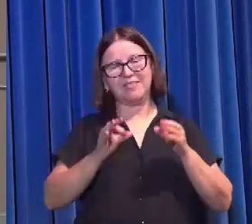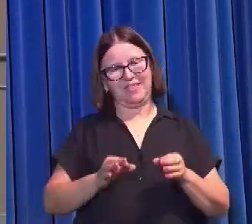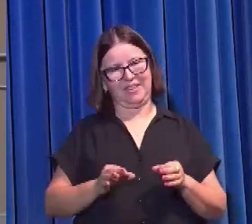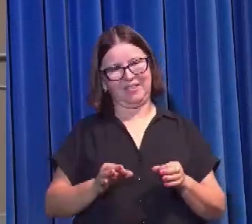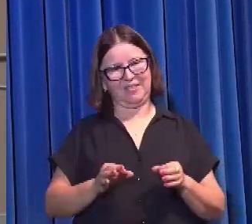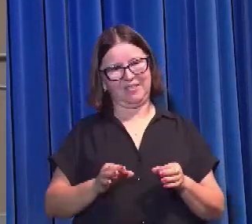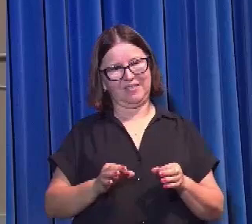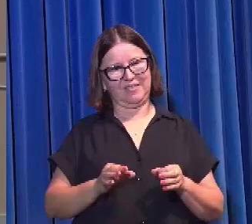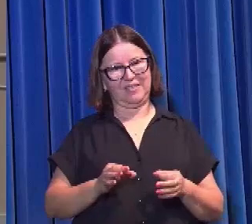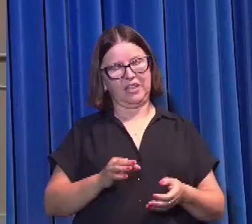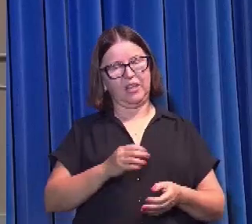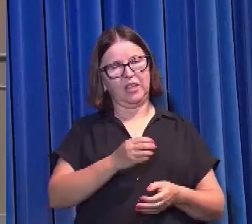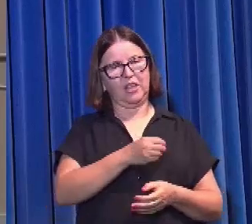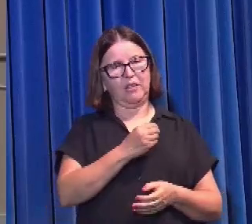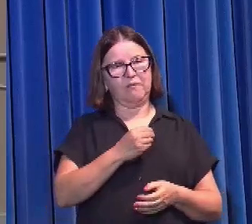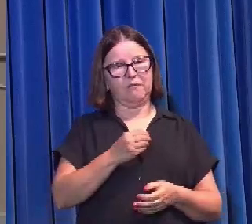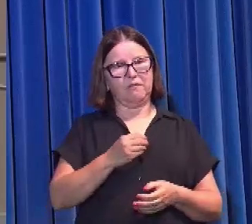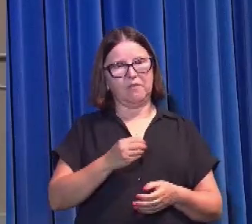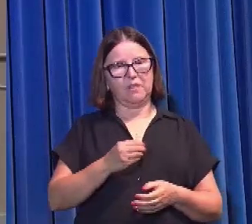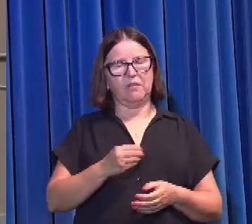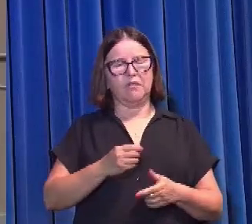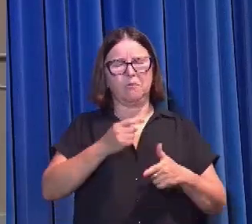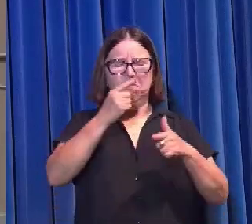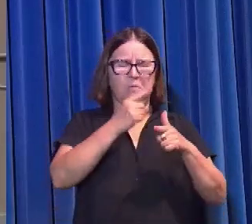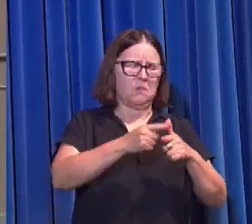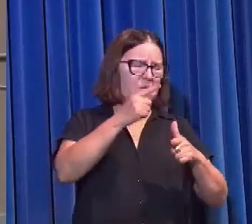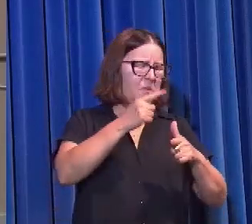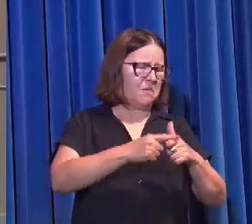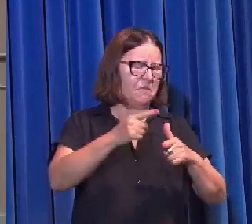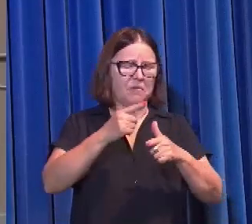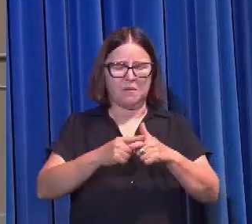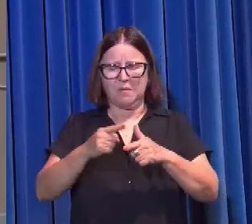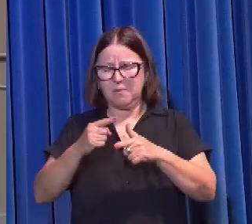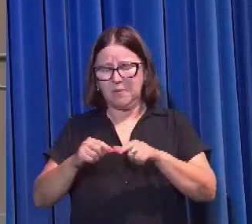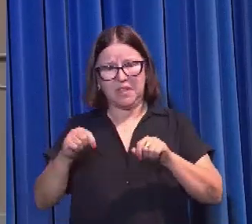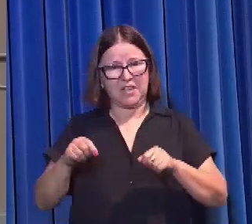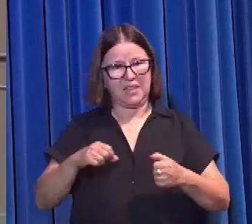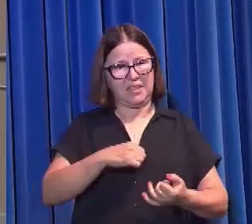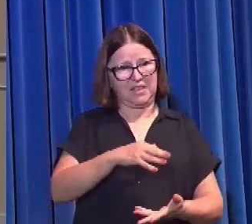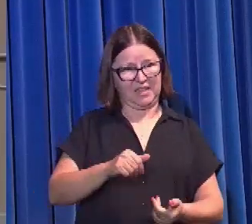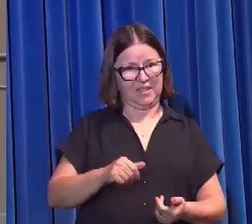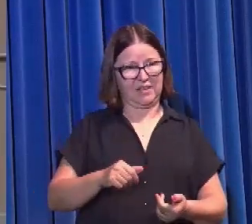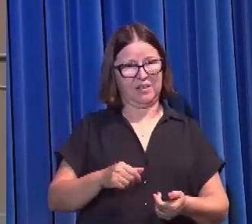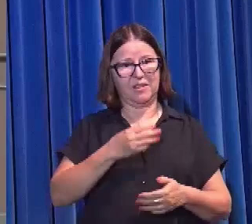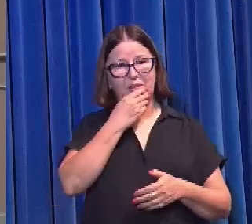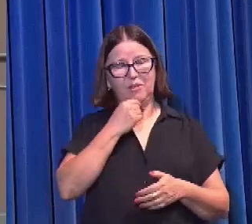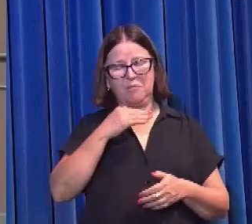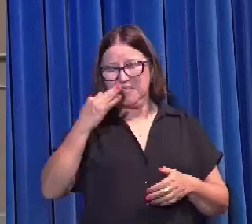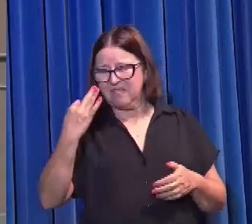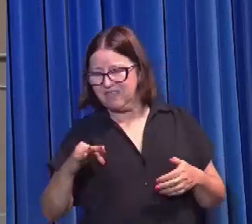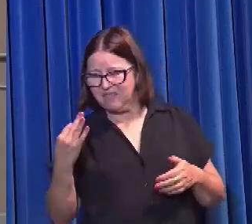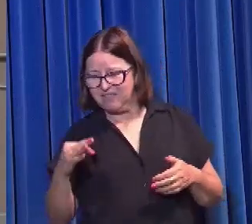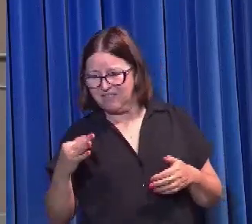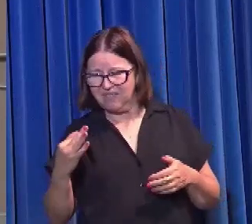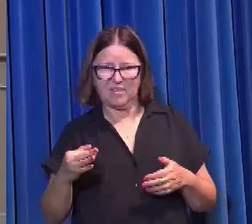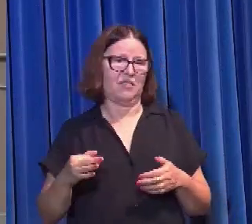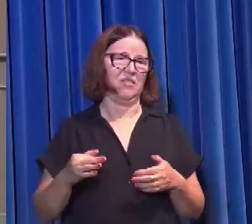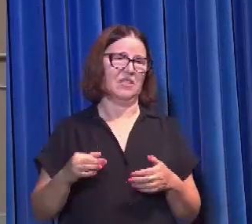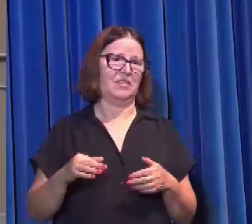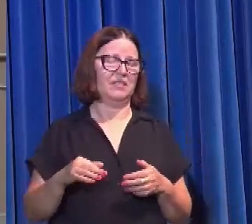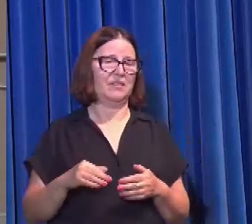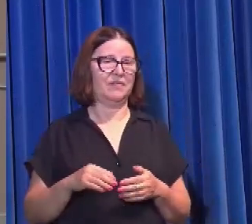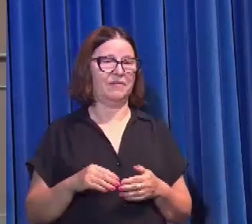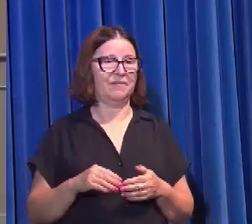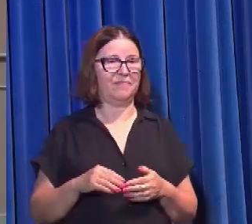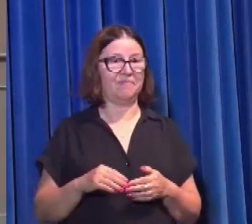vida mais atribulada que qualquer ser humano pode imaginar. Ele era um homem de dores que sabe o que é padecer e o mais rejeitado entre todos os